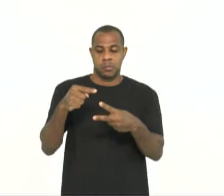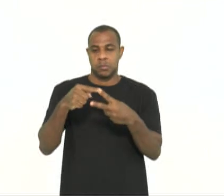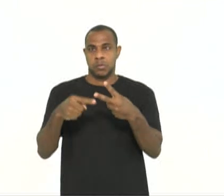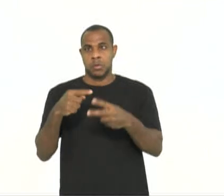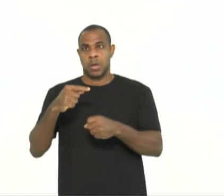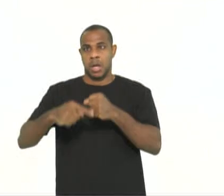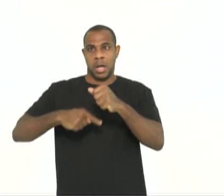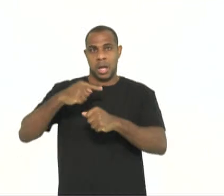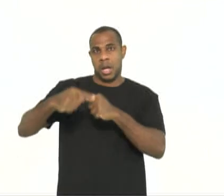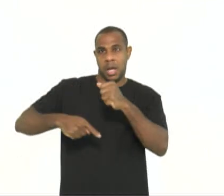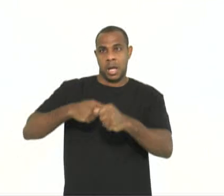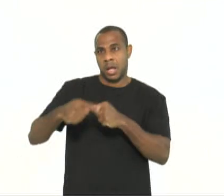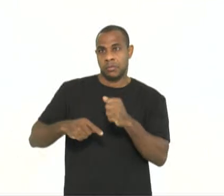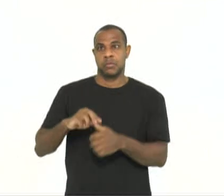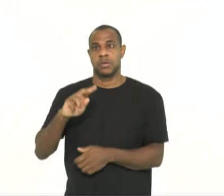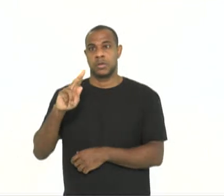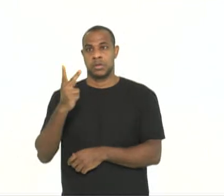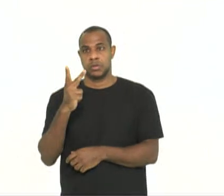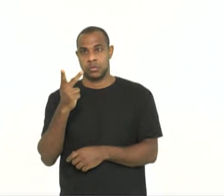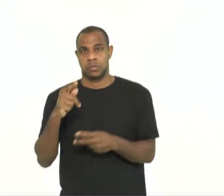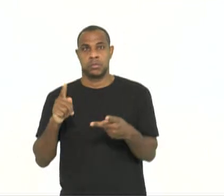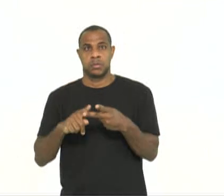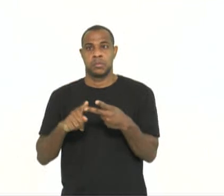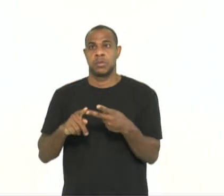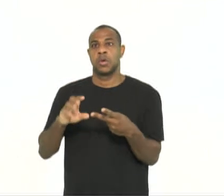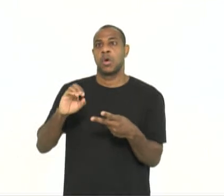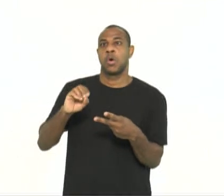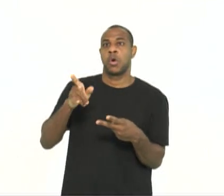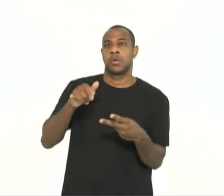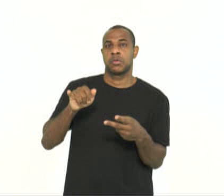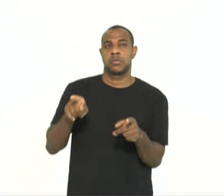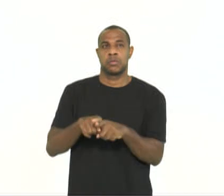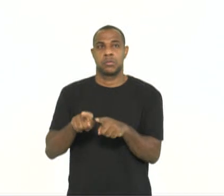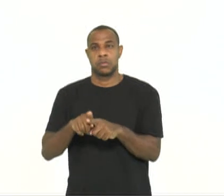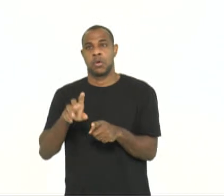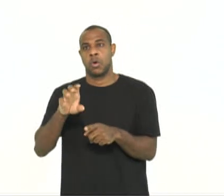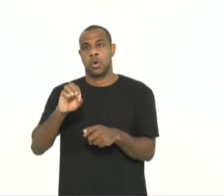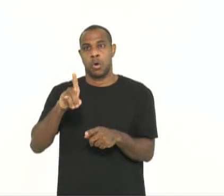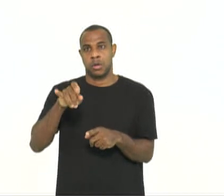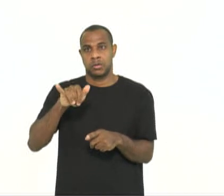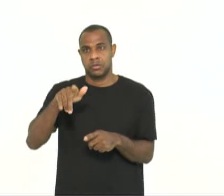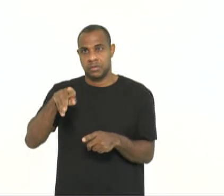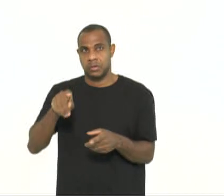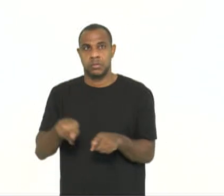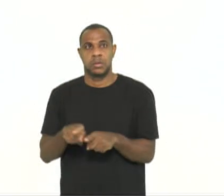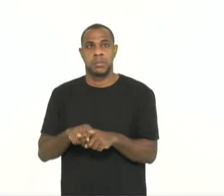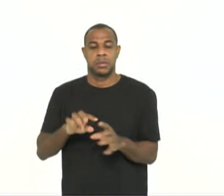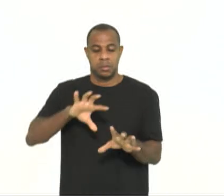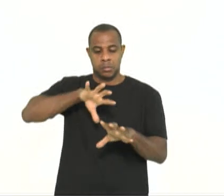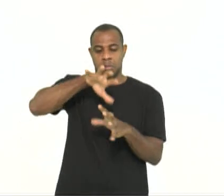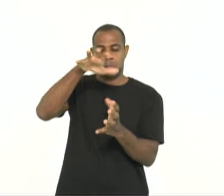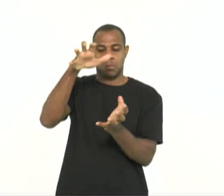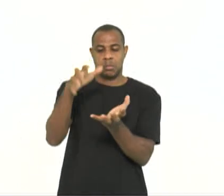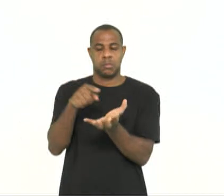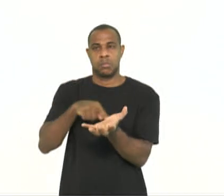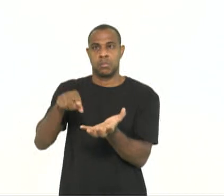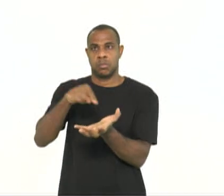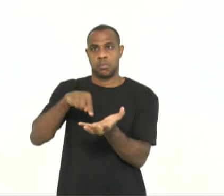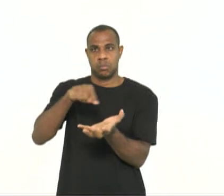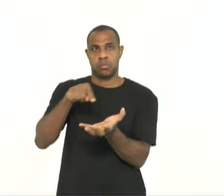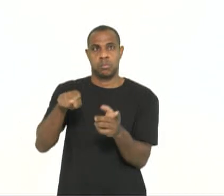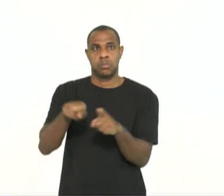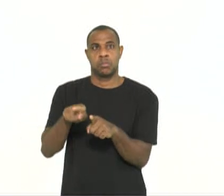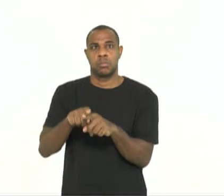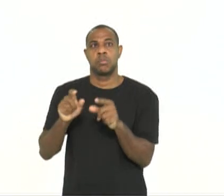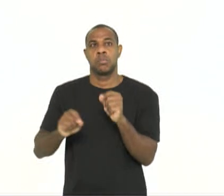de hidrogênio e 1 de oxigênio, e também que ela cobre grande parte da superfície terrestre e é o maior constituinte